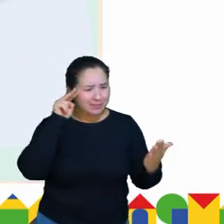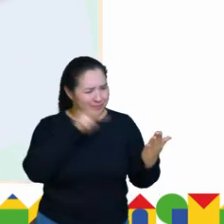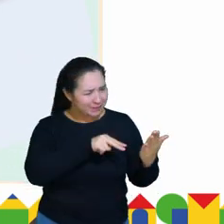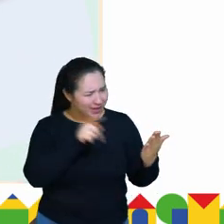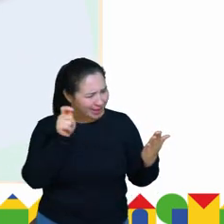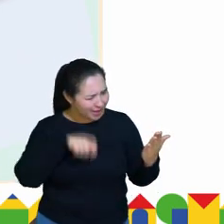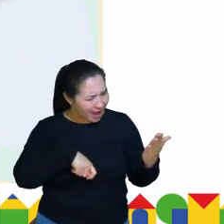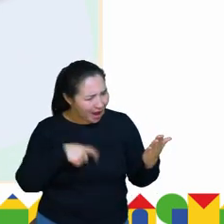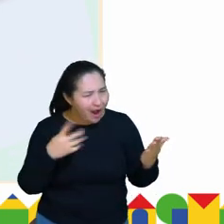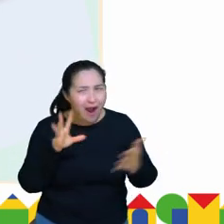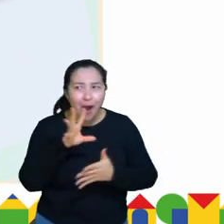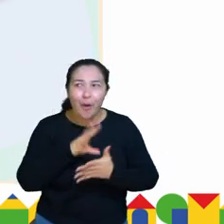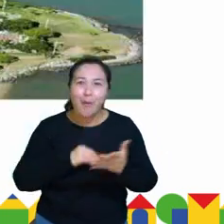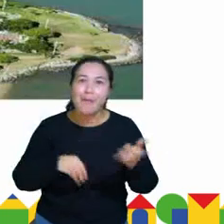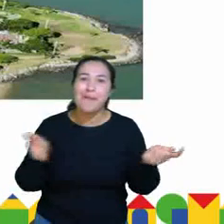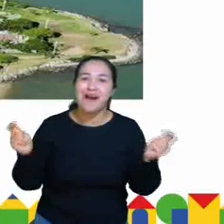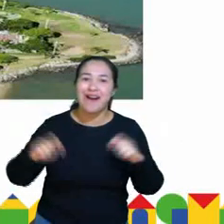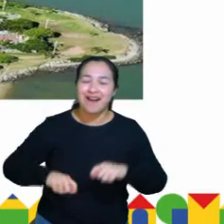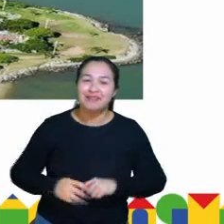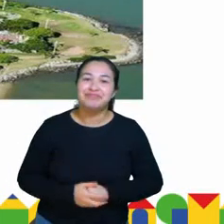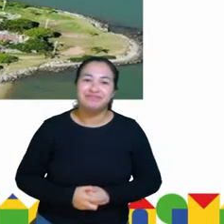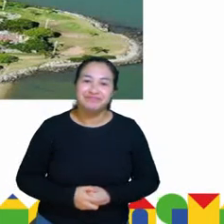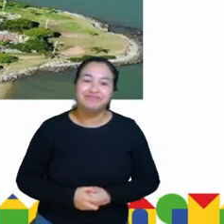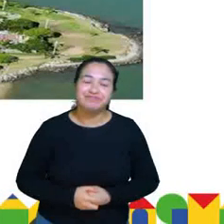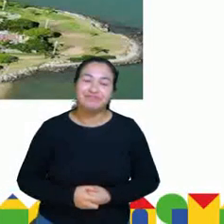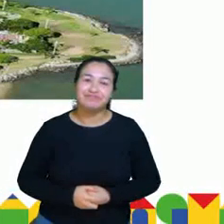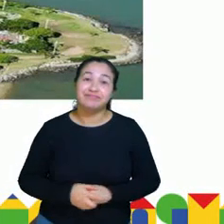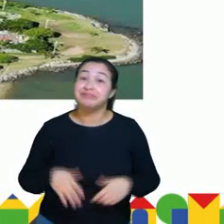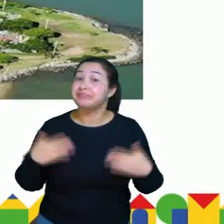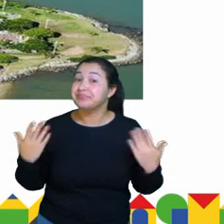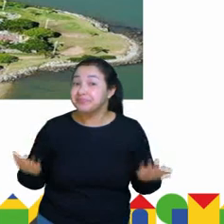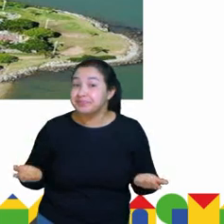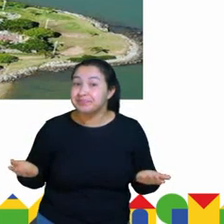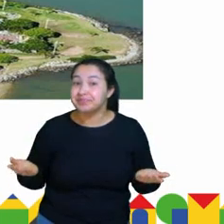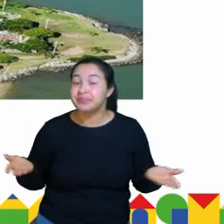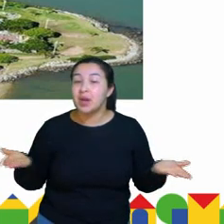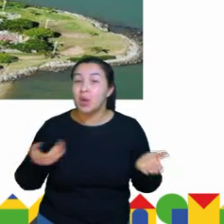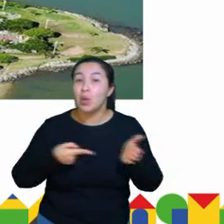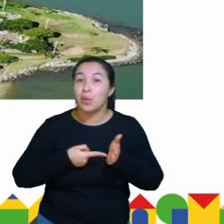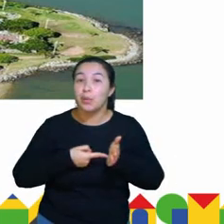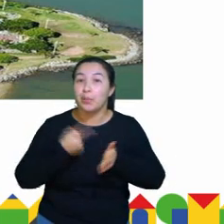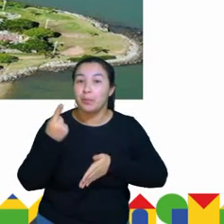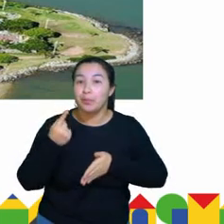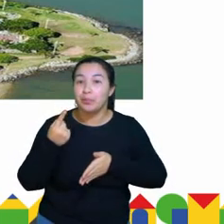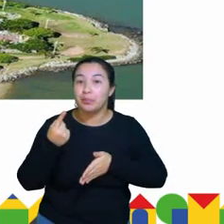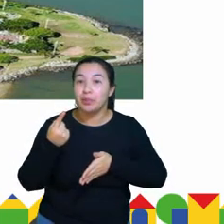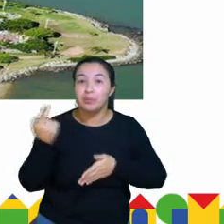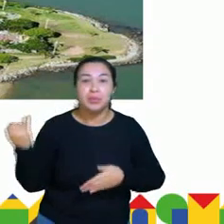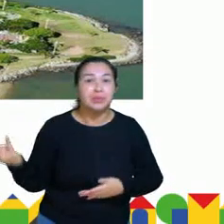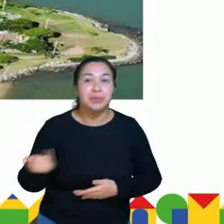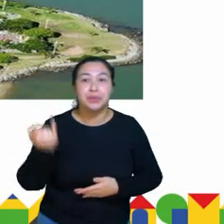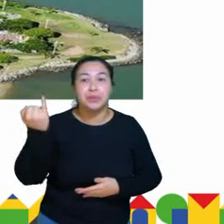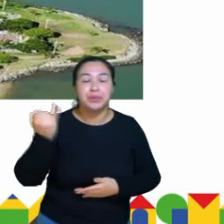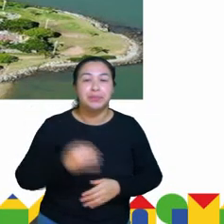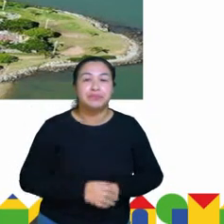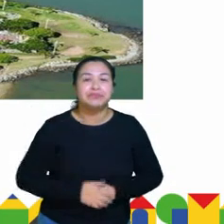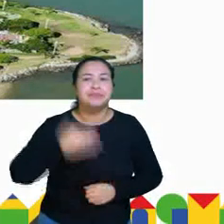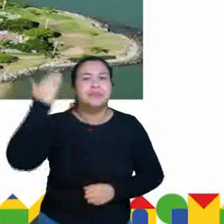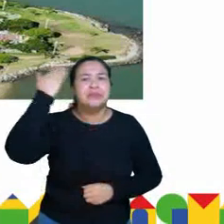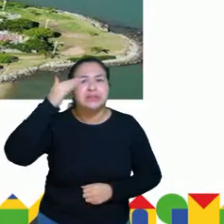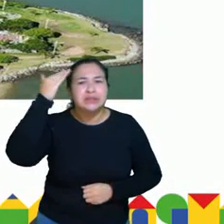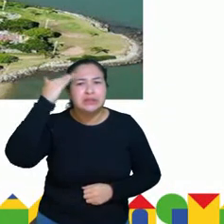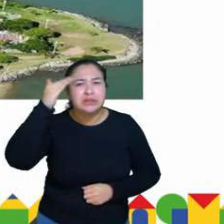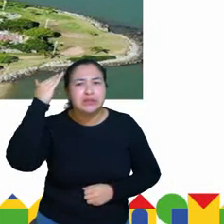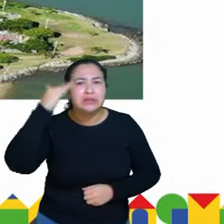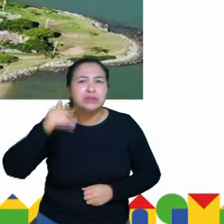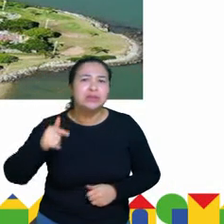secretaria de educação básica então vamos lá então a primeira questão fundamental para nós é a compreensão do exercício